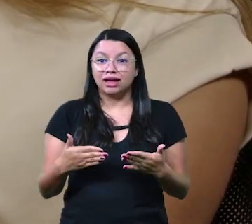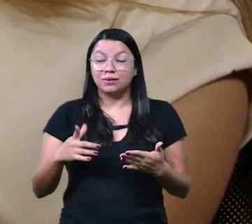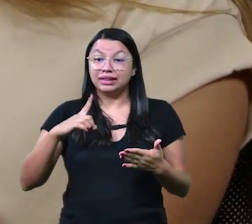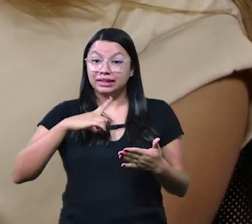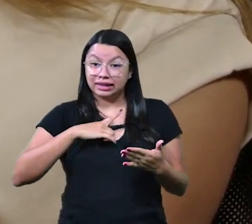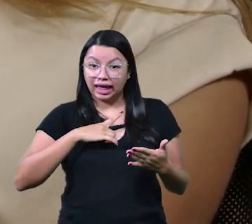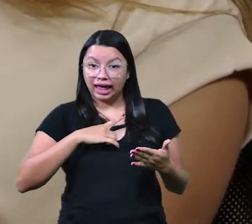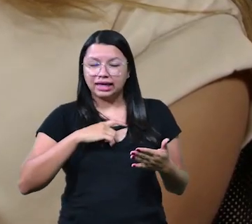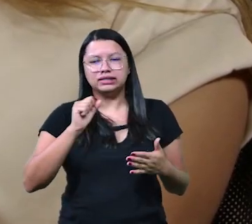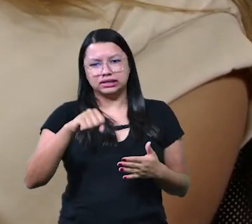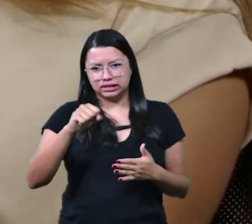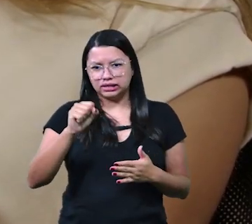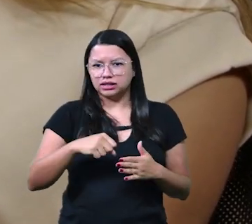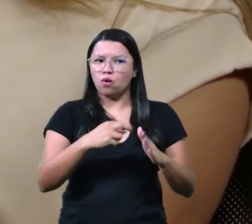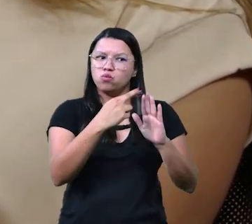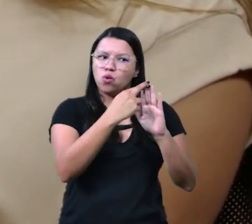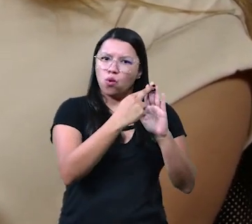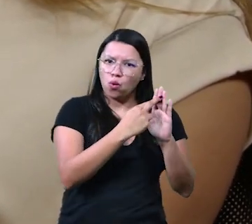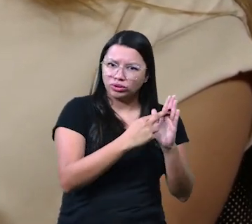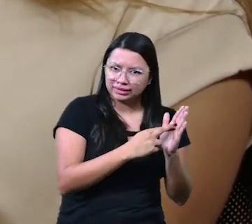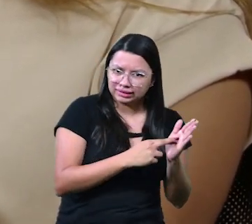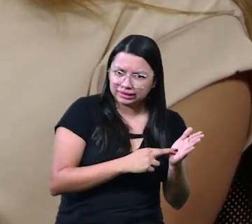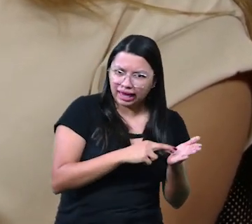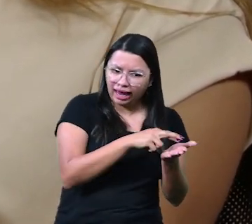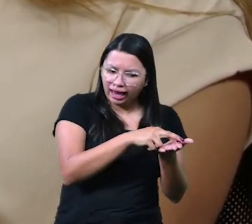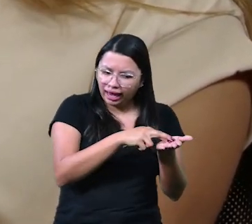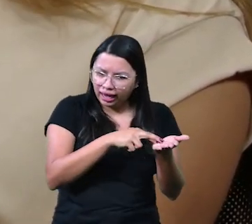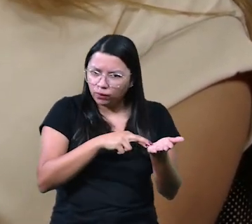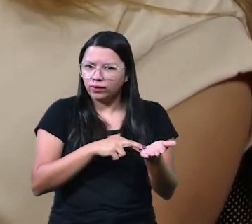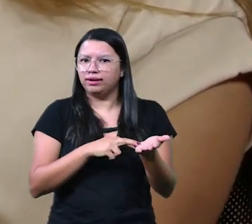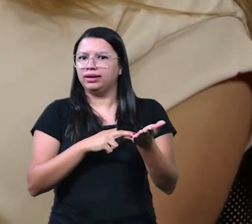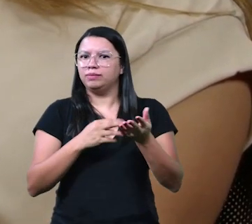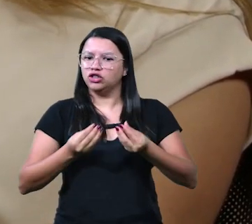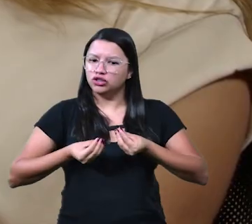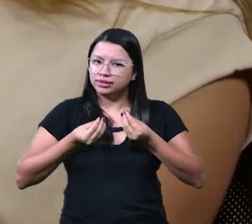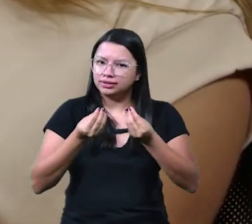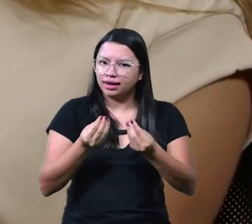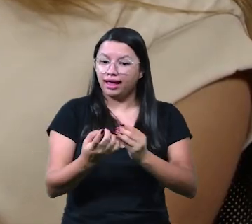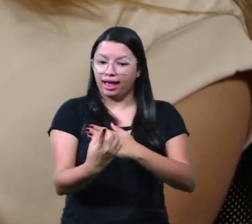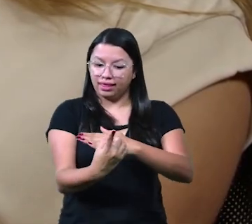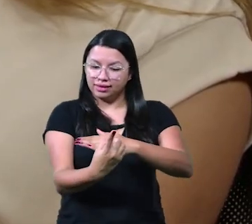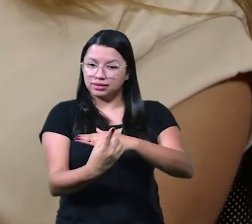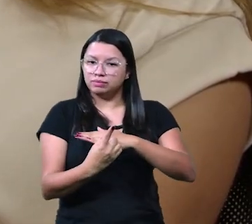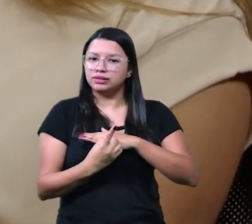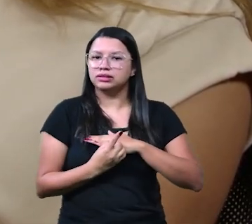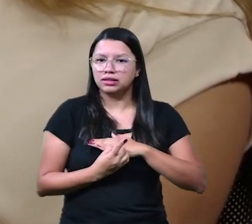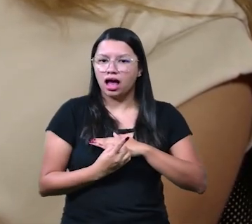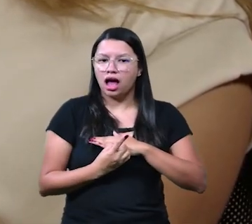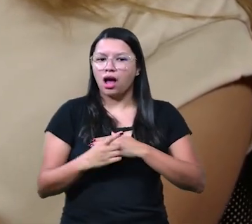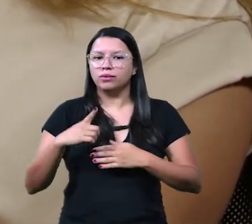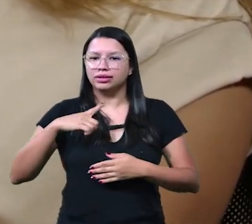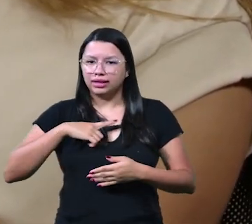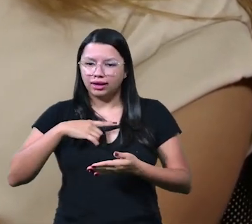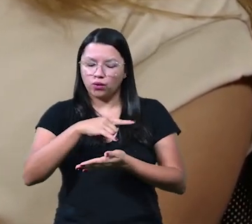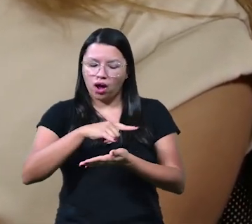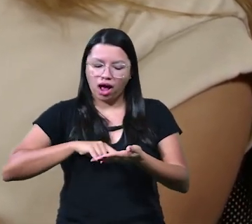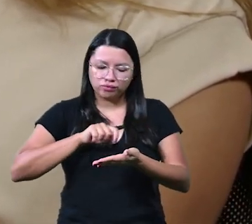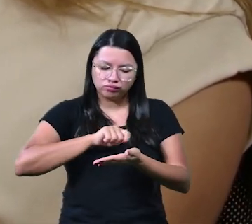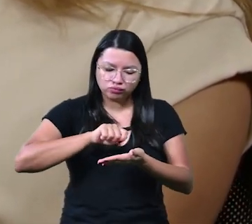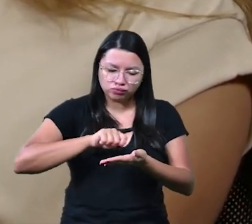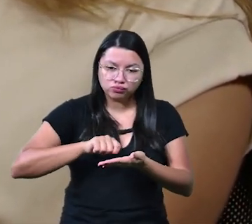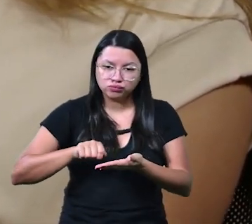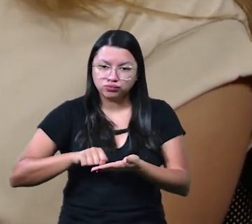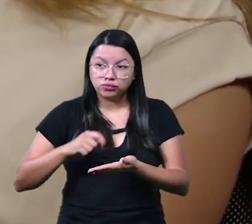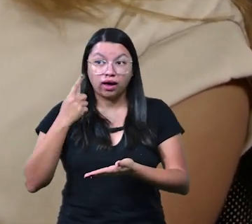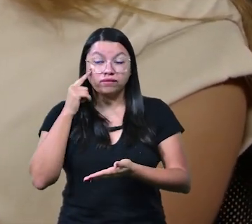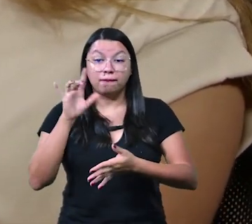né? Existe um roteiro para a gente entregar um serviço na recepção, a gente precisa preencher ficha de registro de hóspede, a gente precisa ver o mapa